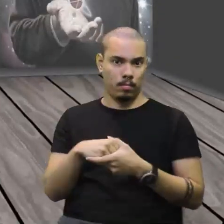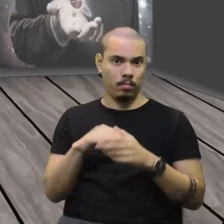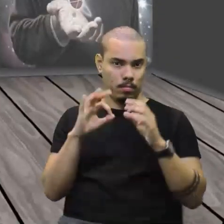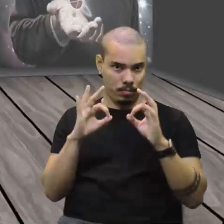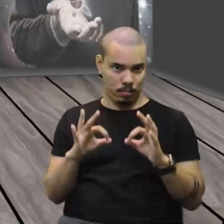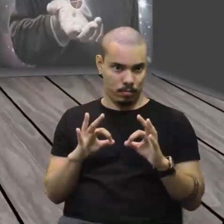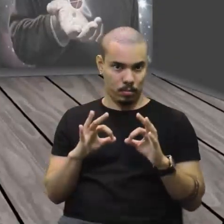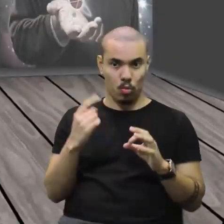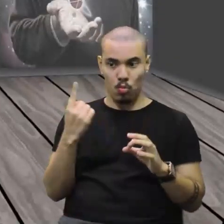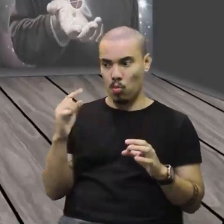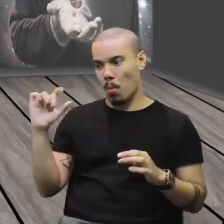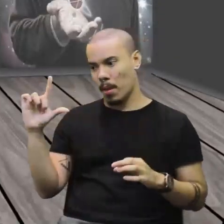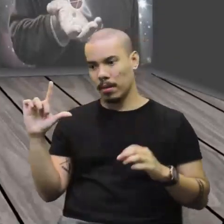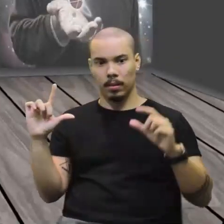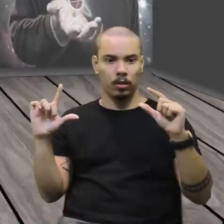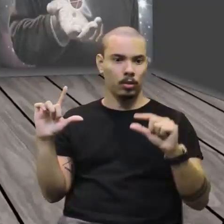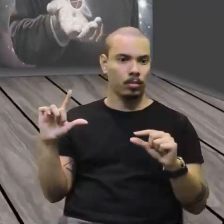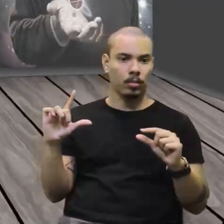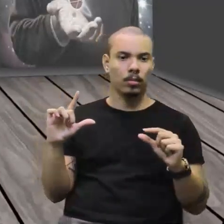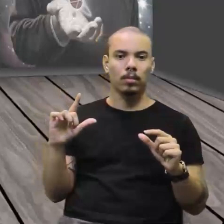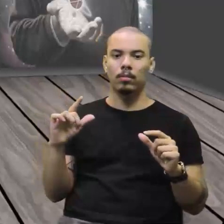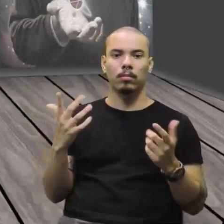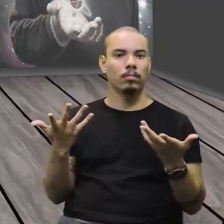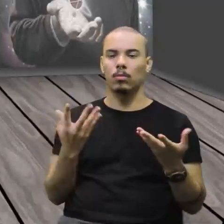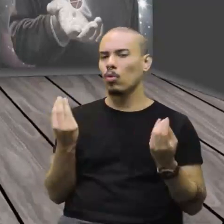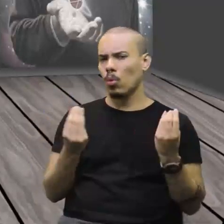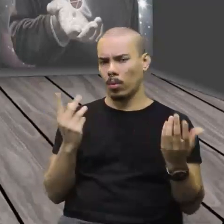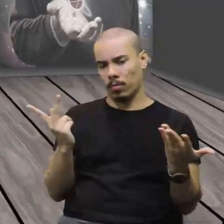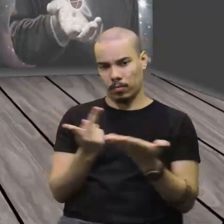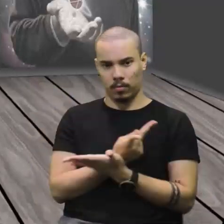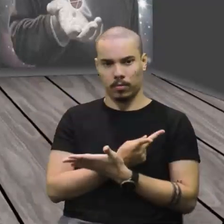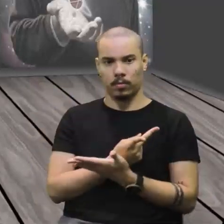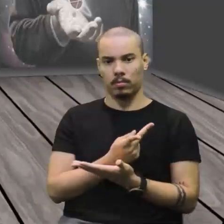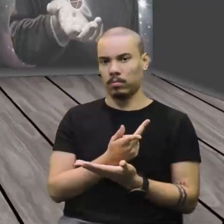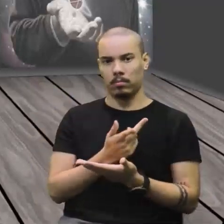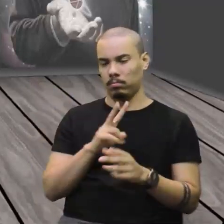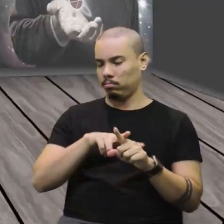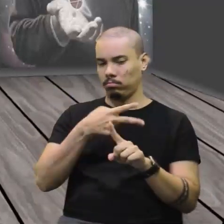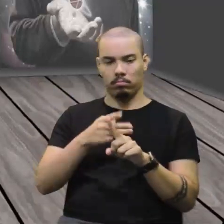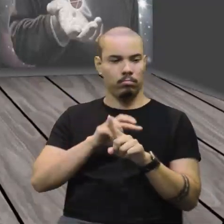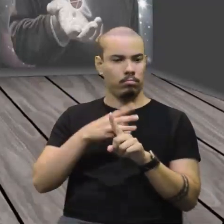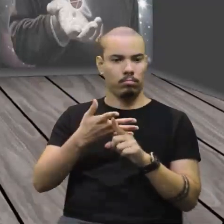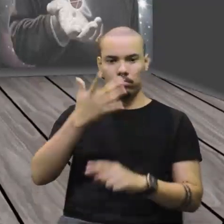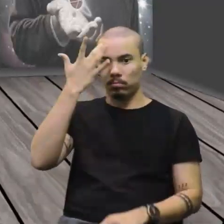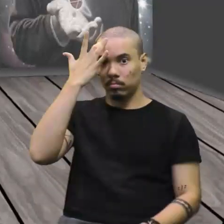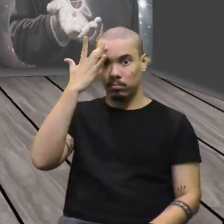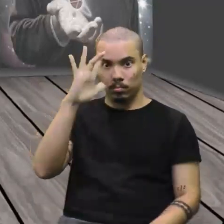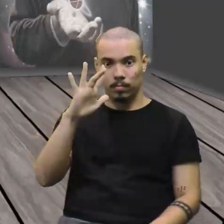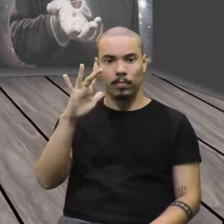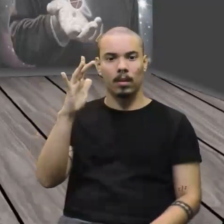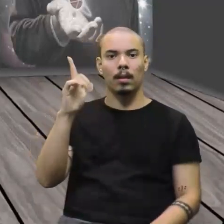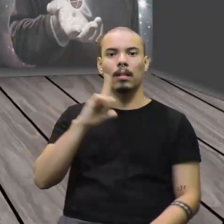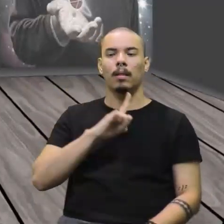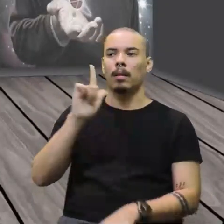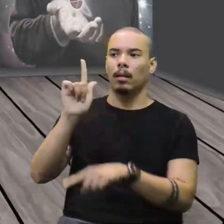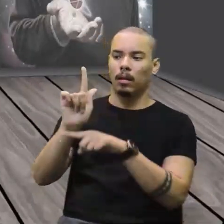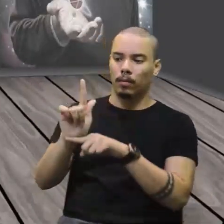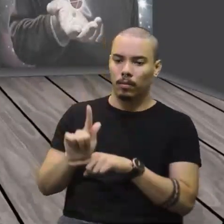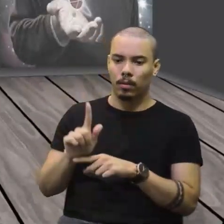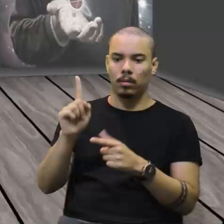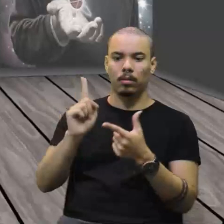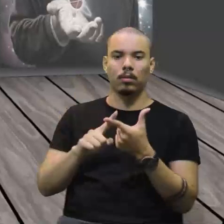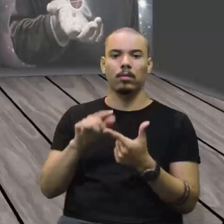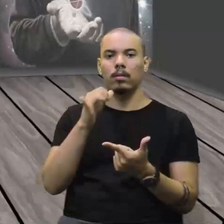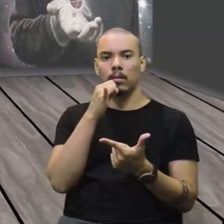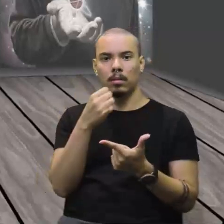proporcional. Um aumenta, outro diminui. Aumenta com quadrado, diminui com quadrado, com triplo, sei lá. O que nós tivemos aqui, ó, força gravitacional, força